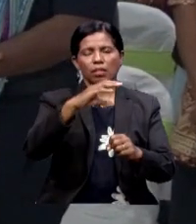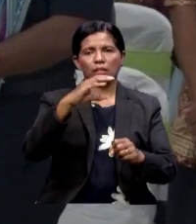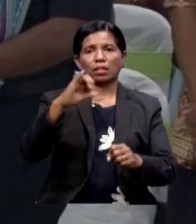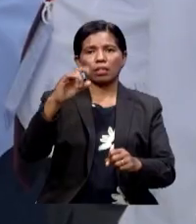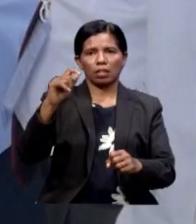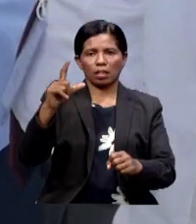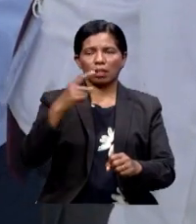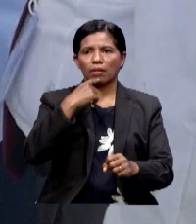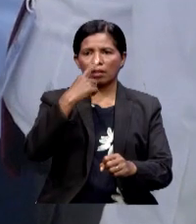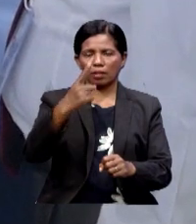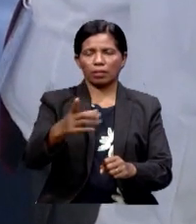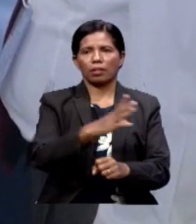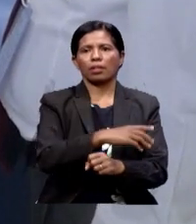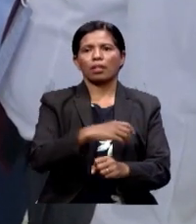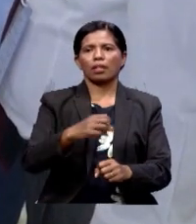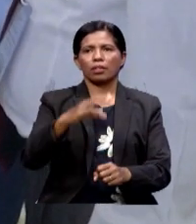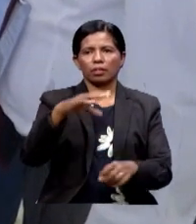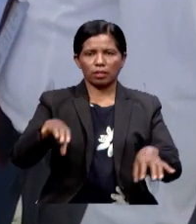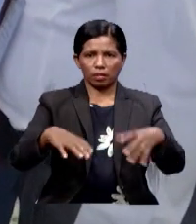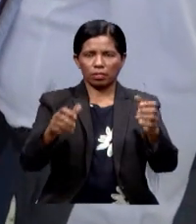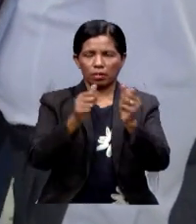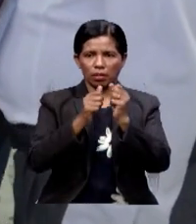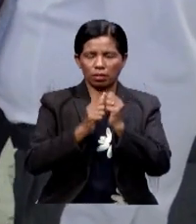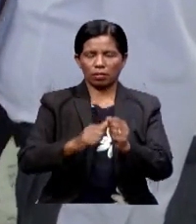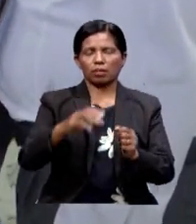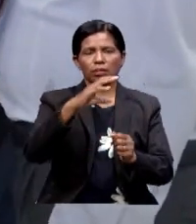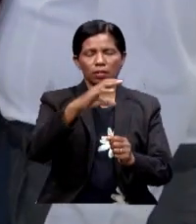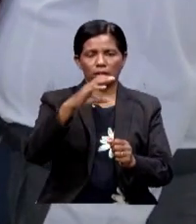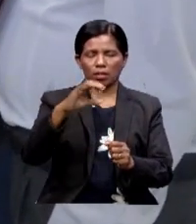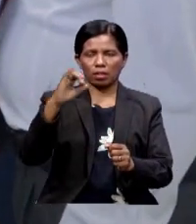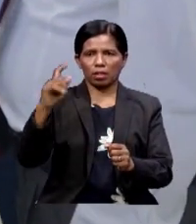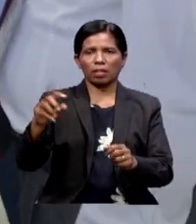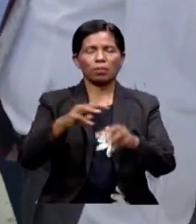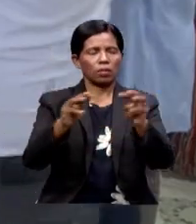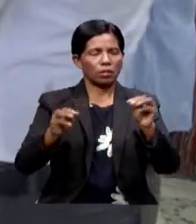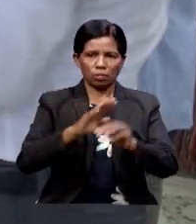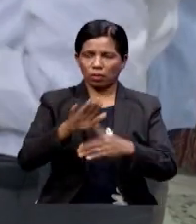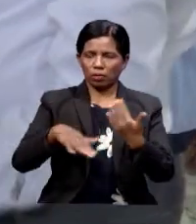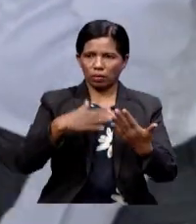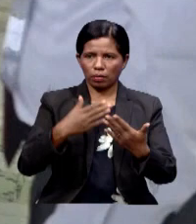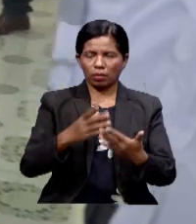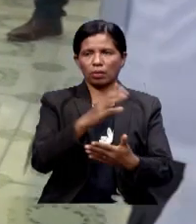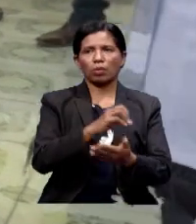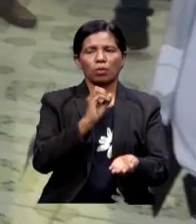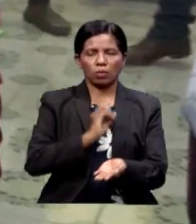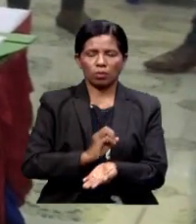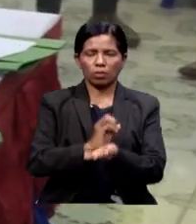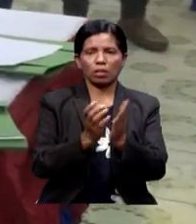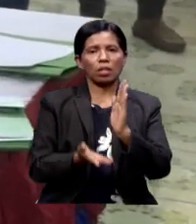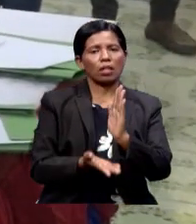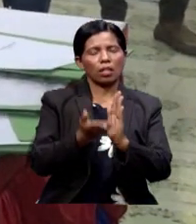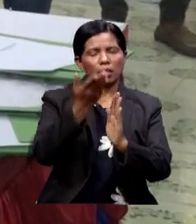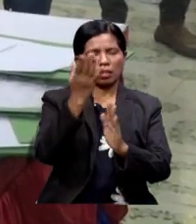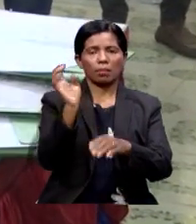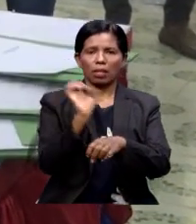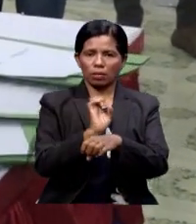Hateten, durante o mandato se serviço a mútuo com Câmara Comércio e Indústria e Município Hotu, no Reuá, rodea sa produção na